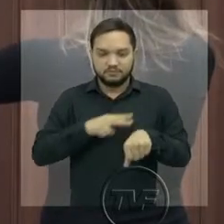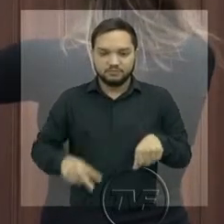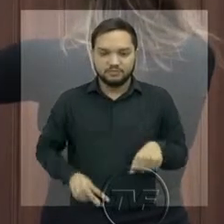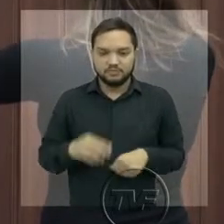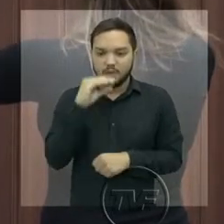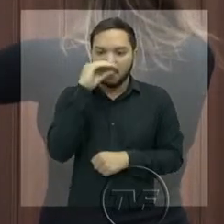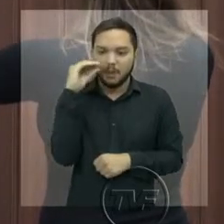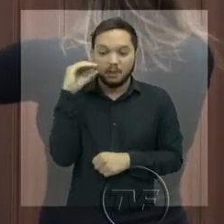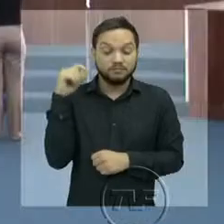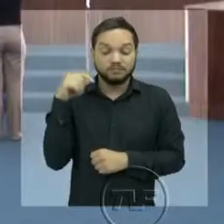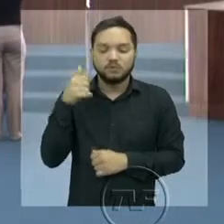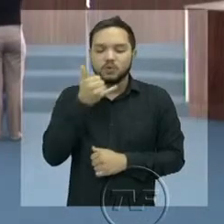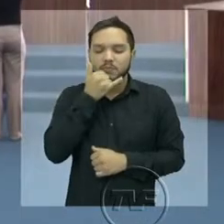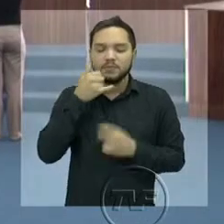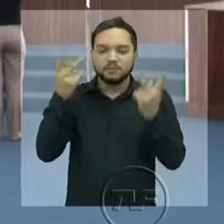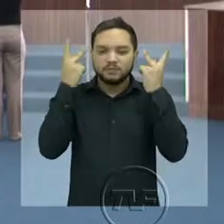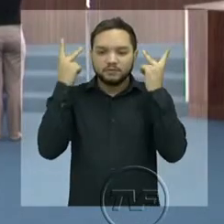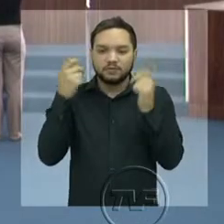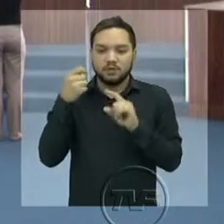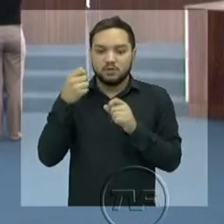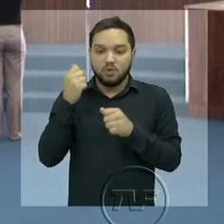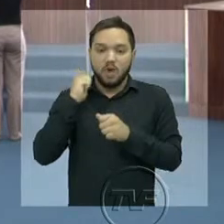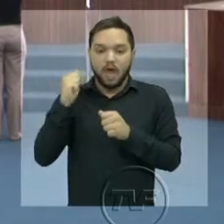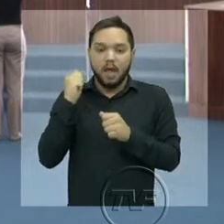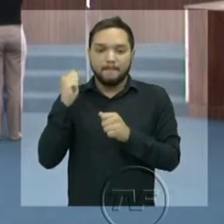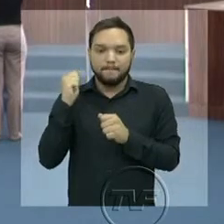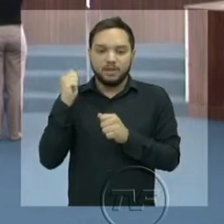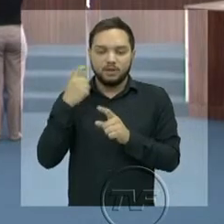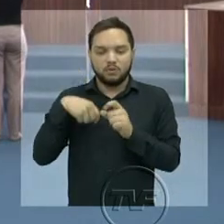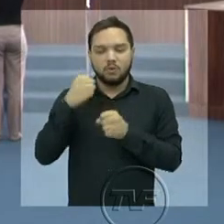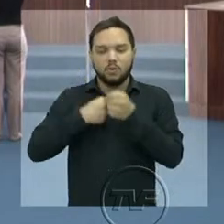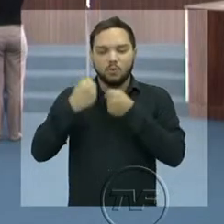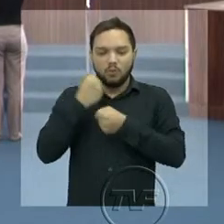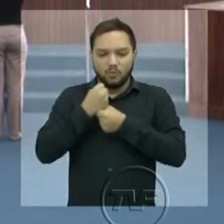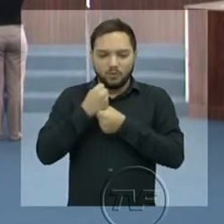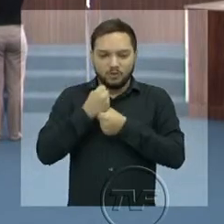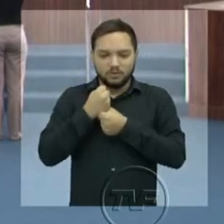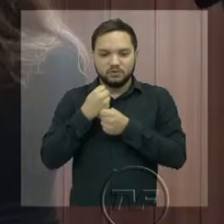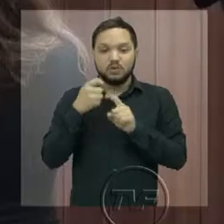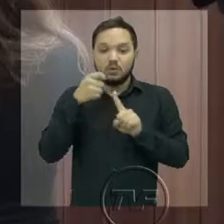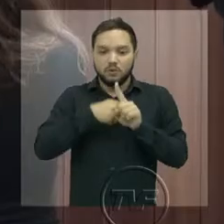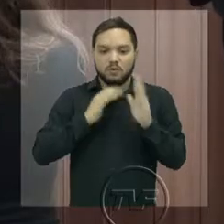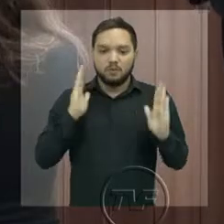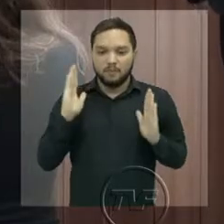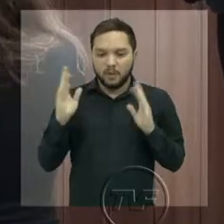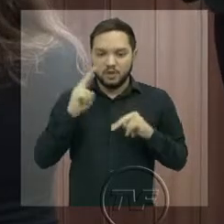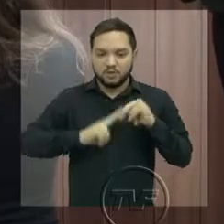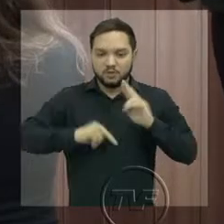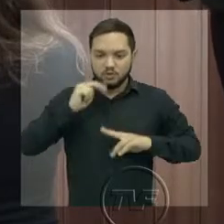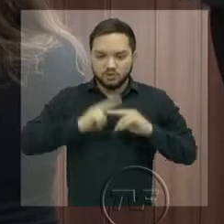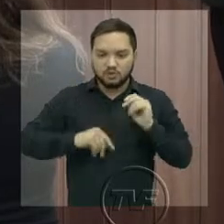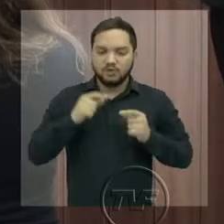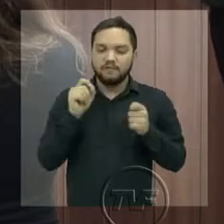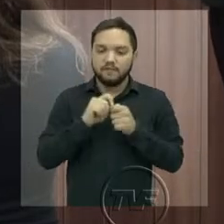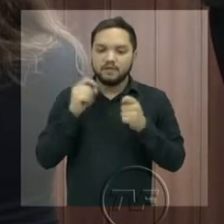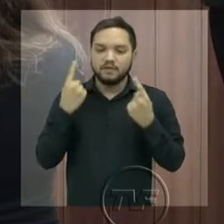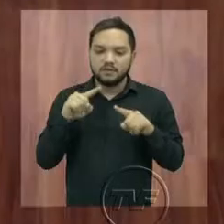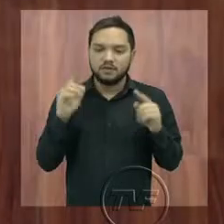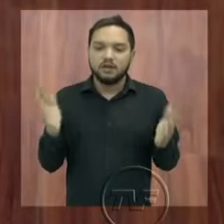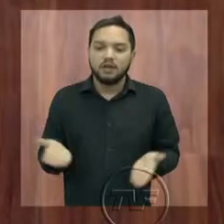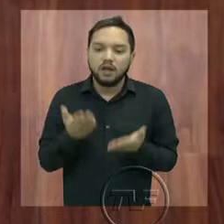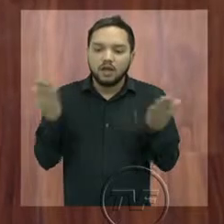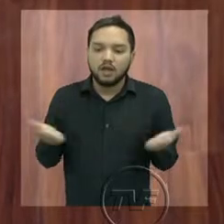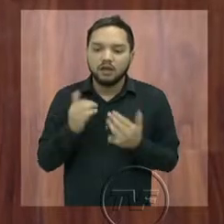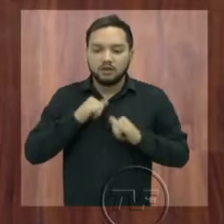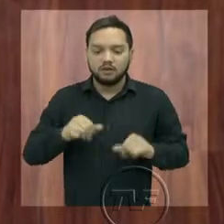Dr. Porto, sancionada em abril do ano passado, institui que durante o mês de junho sejam realizadas campanhas educativas